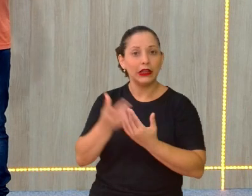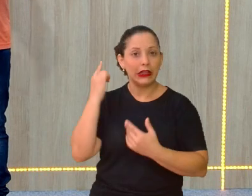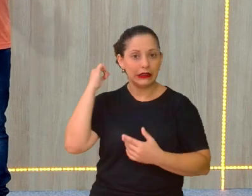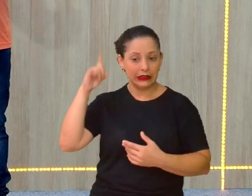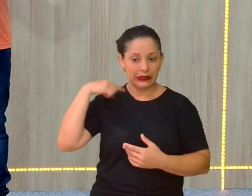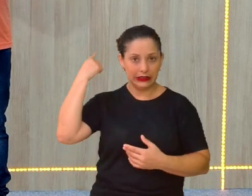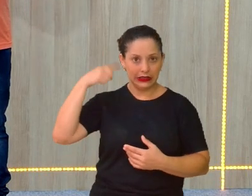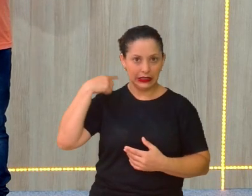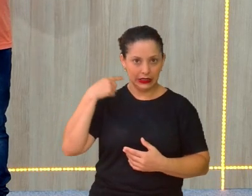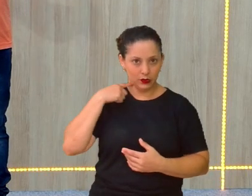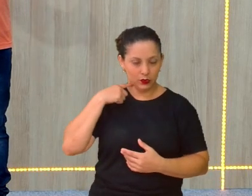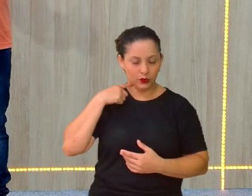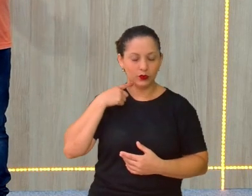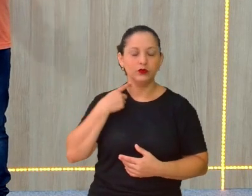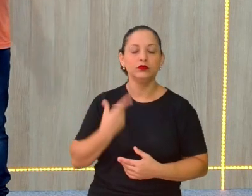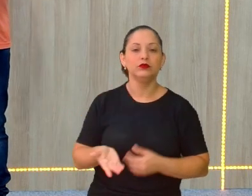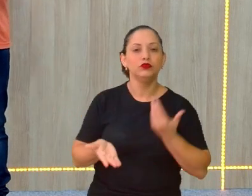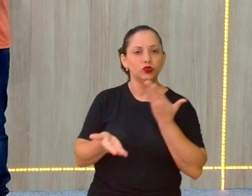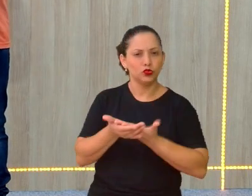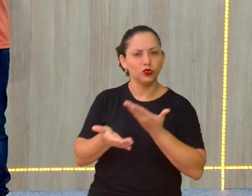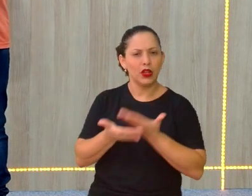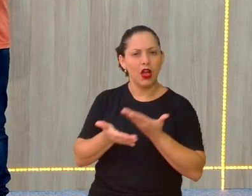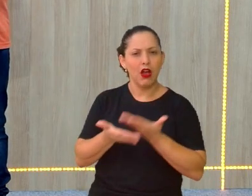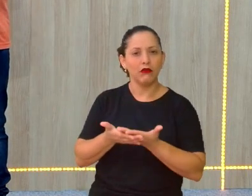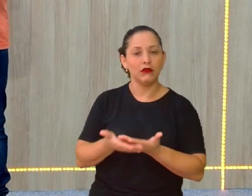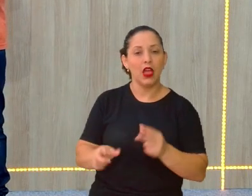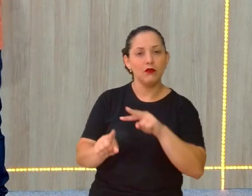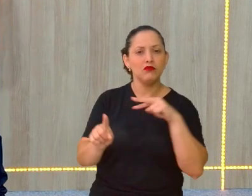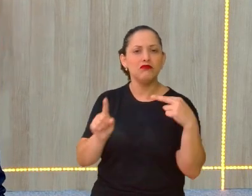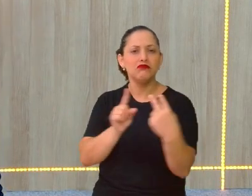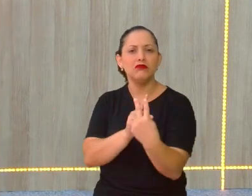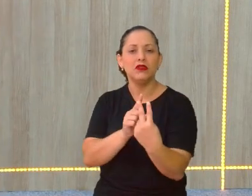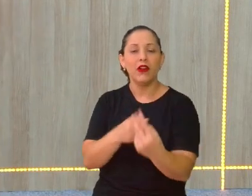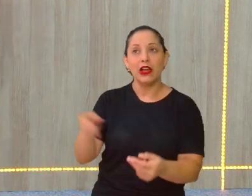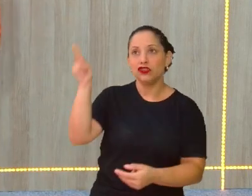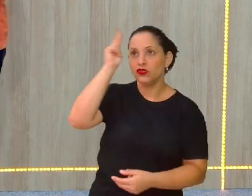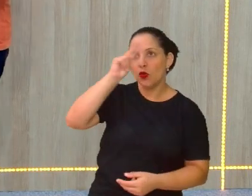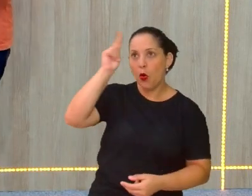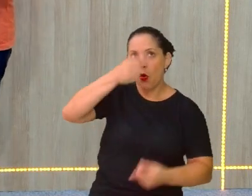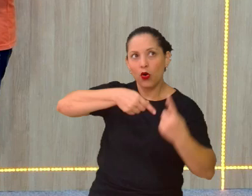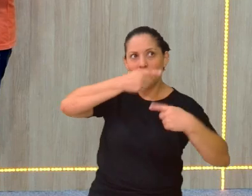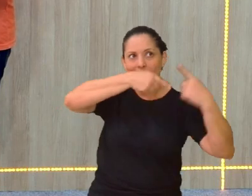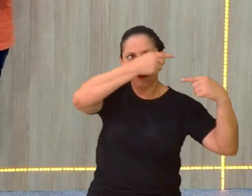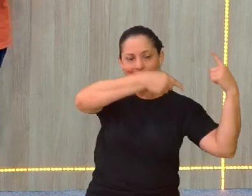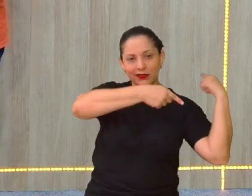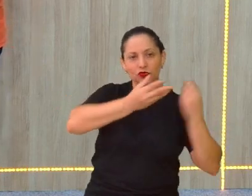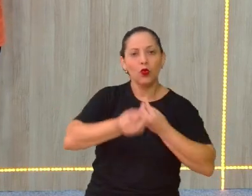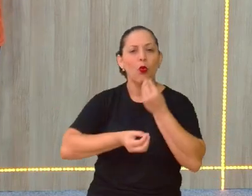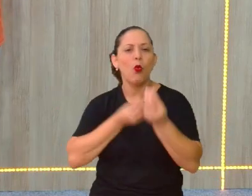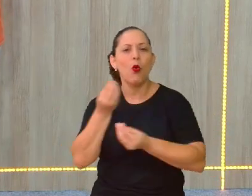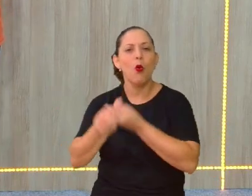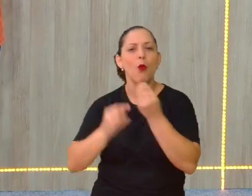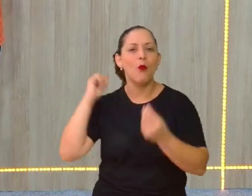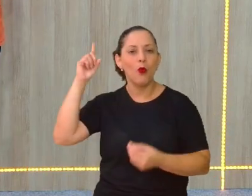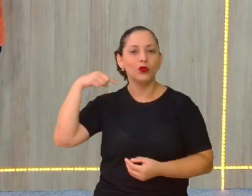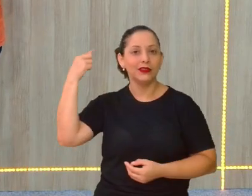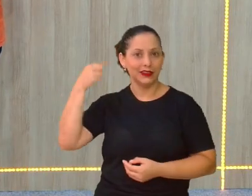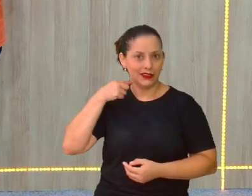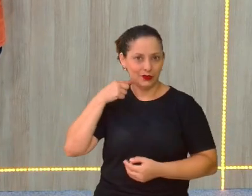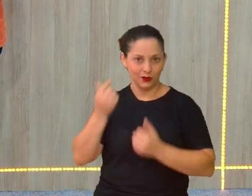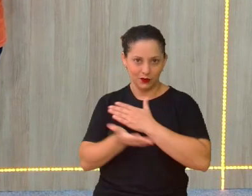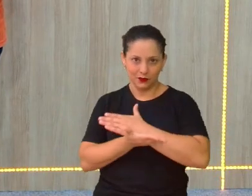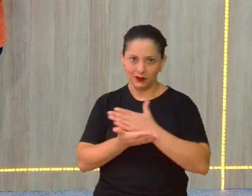né, da perspectiva da história do direito, né? Então, nesse sentido, né, eles vão ser muito importantes por isso.